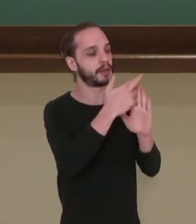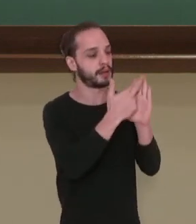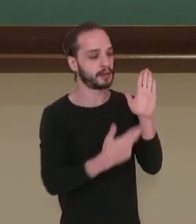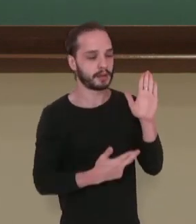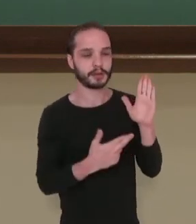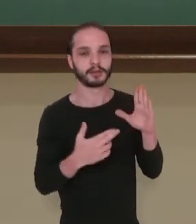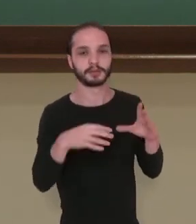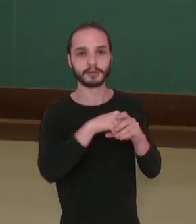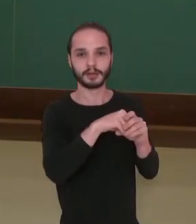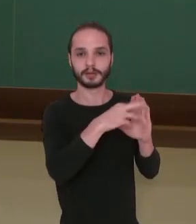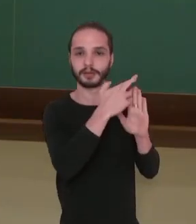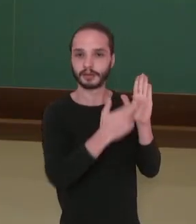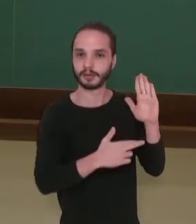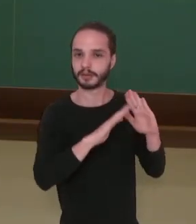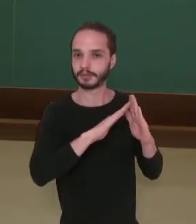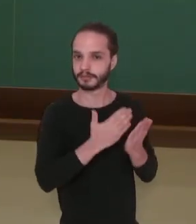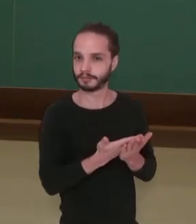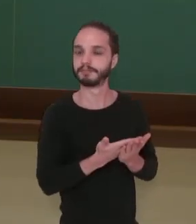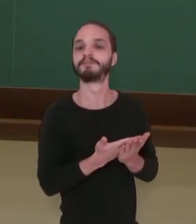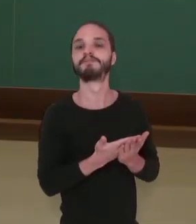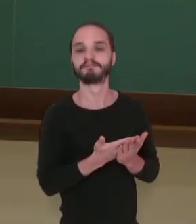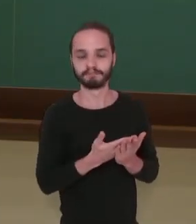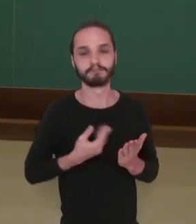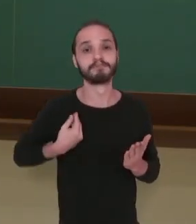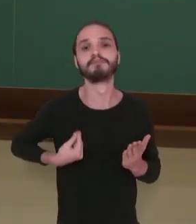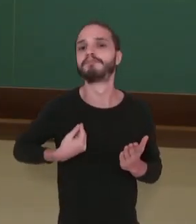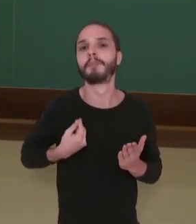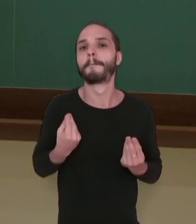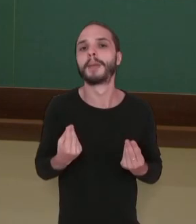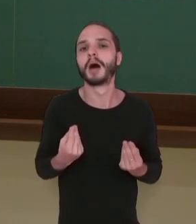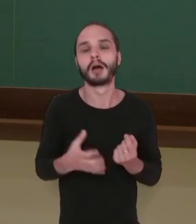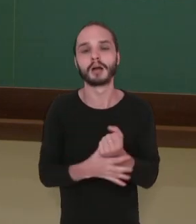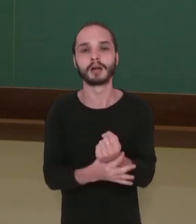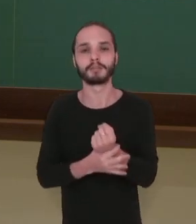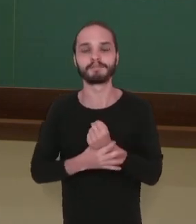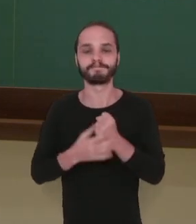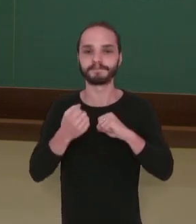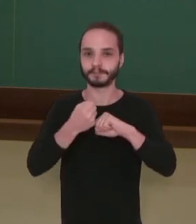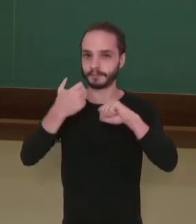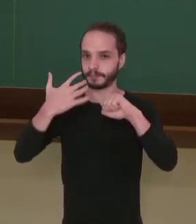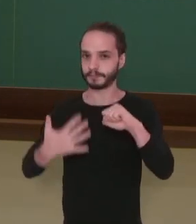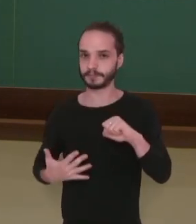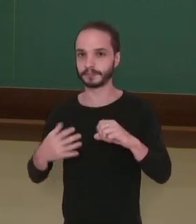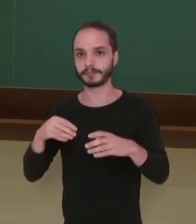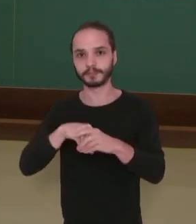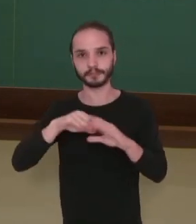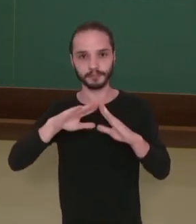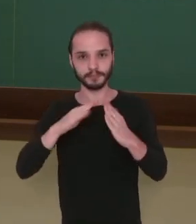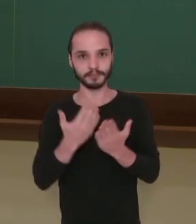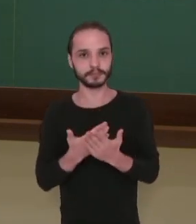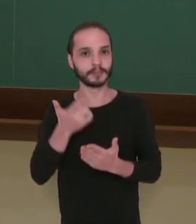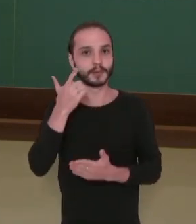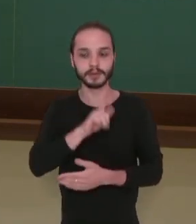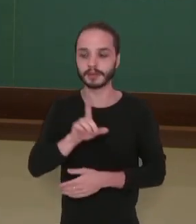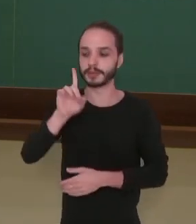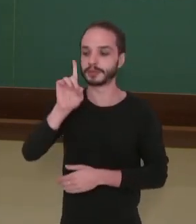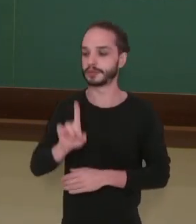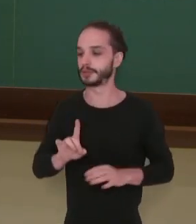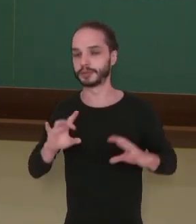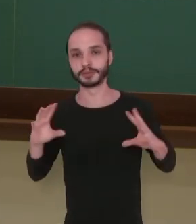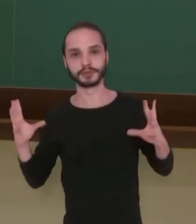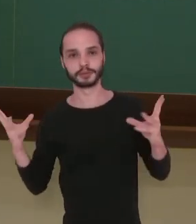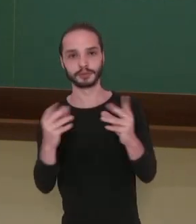no regimento escolar. Elas existem para garantir a democracia dentro da escola e para que os direitos de todos sejam